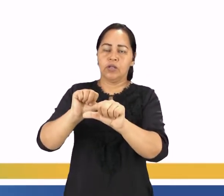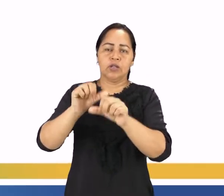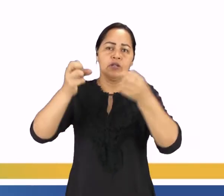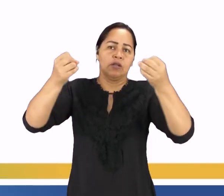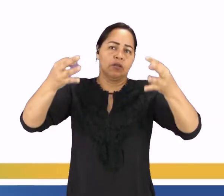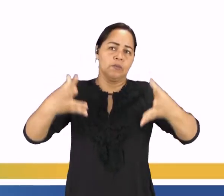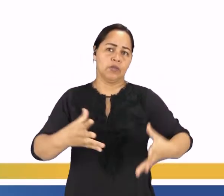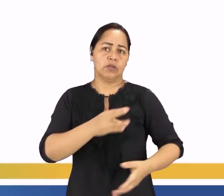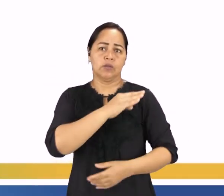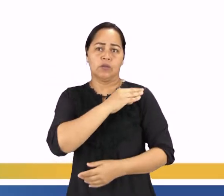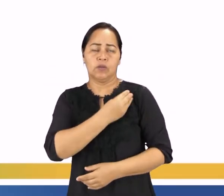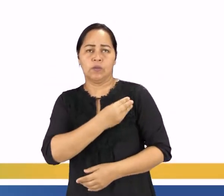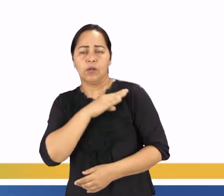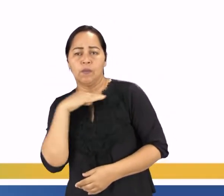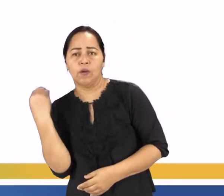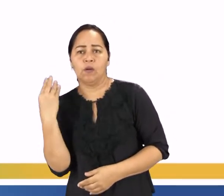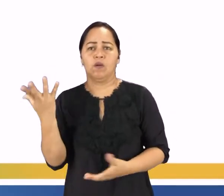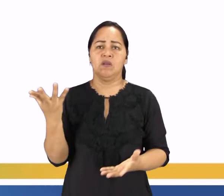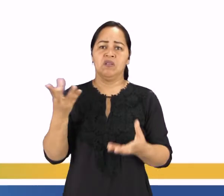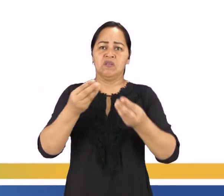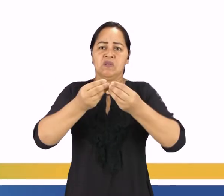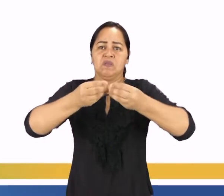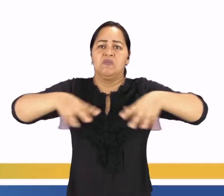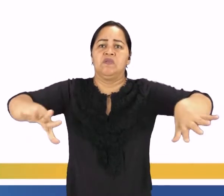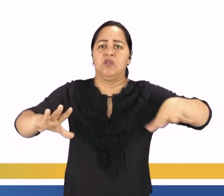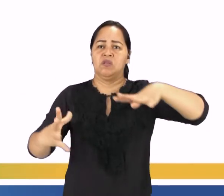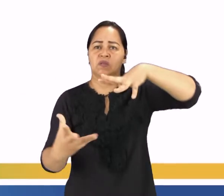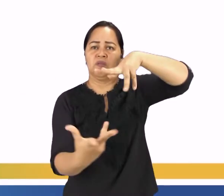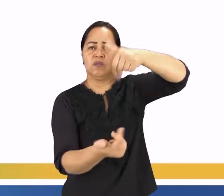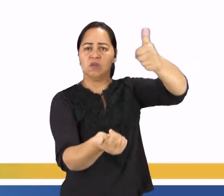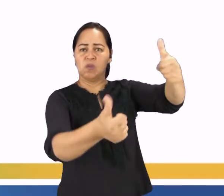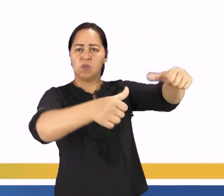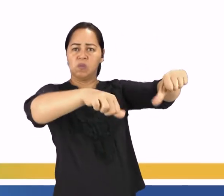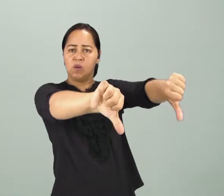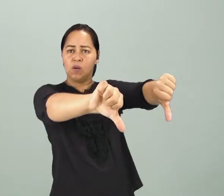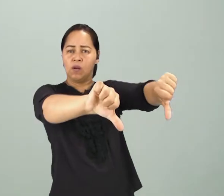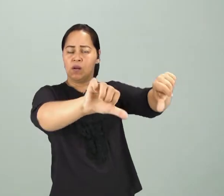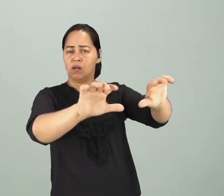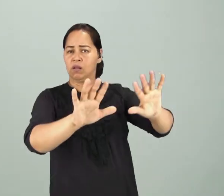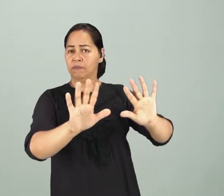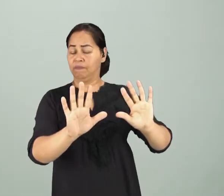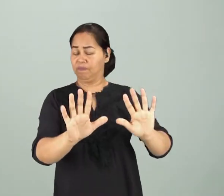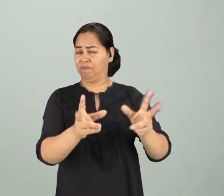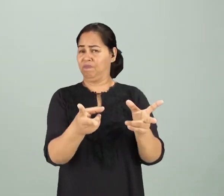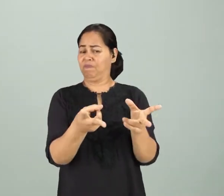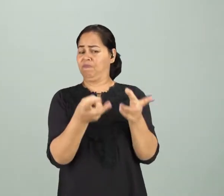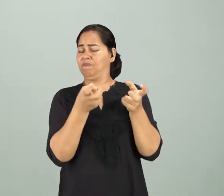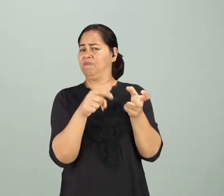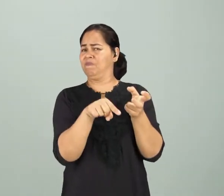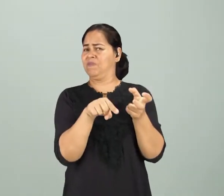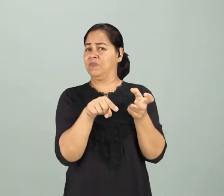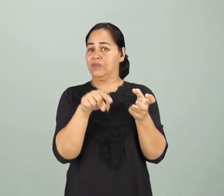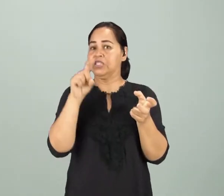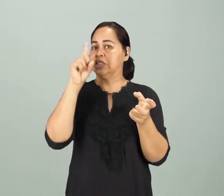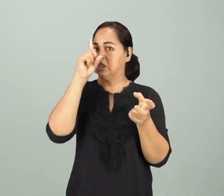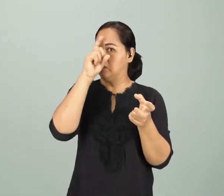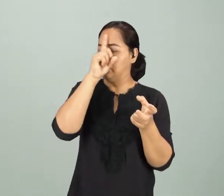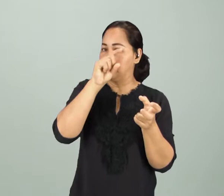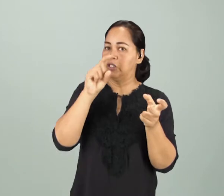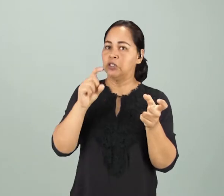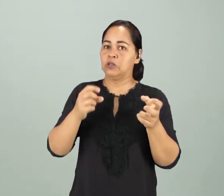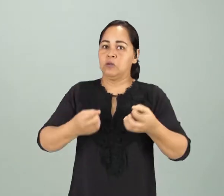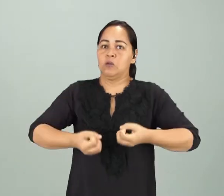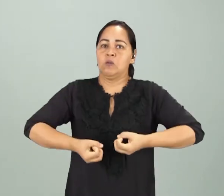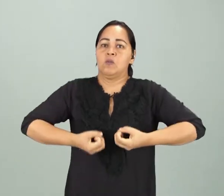sobre a morte, a ruína, a desintegração do mundo. Então, a partir desse ponto, nós conseguimos perceber. Lá naquele primeiro